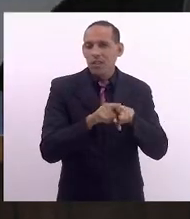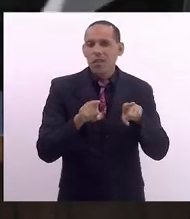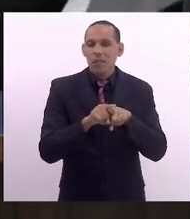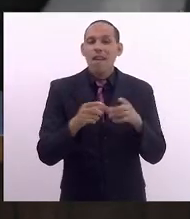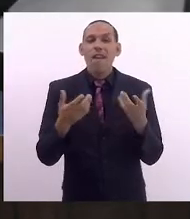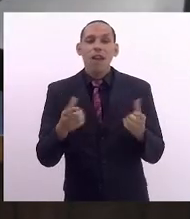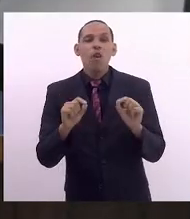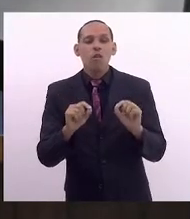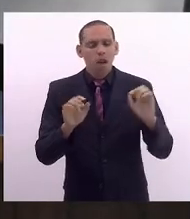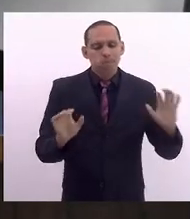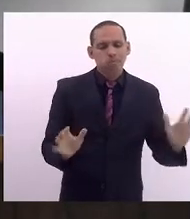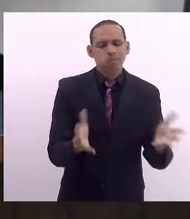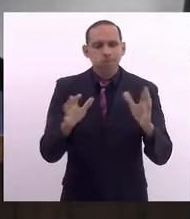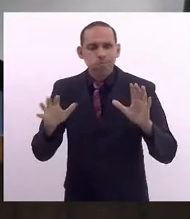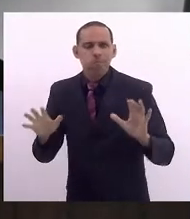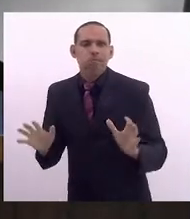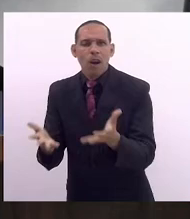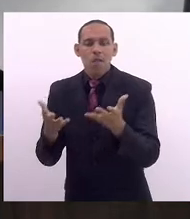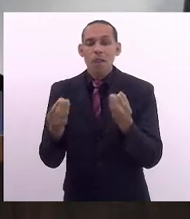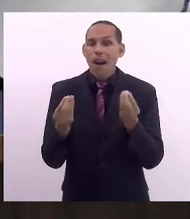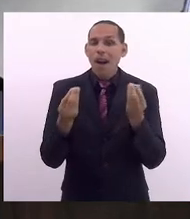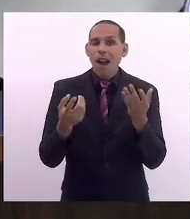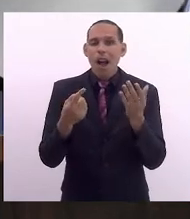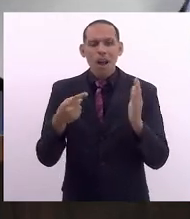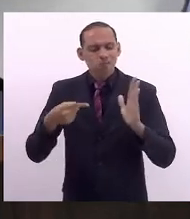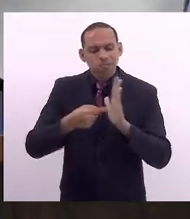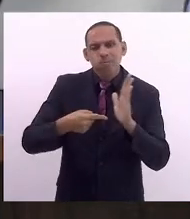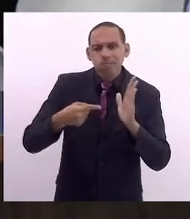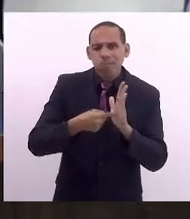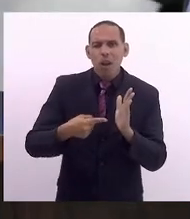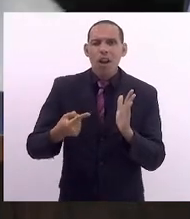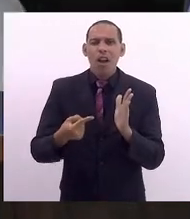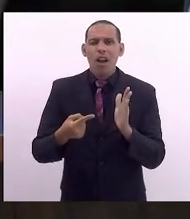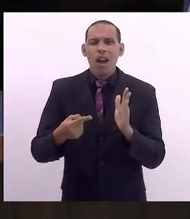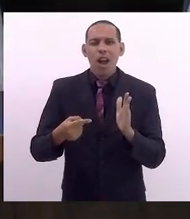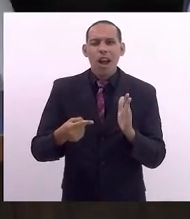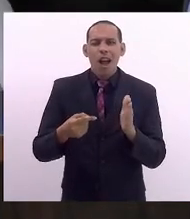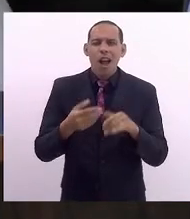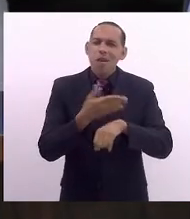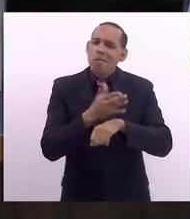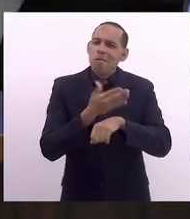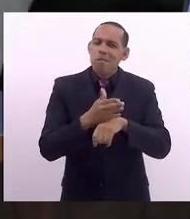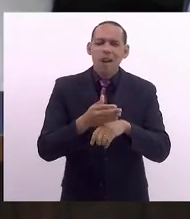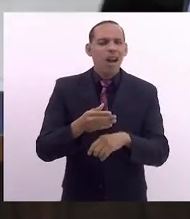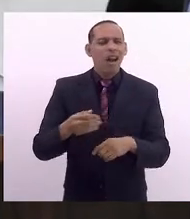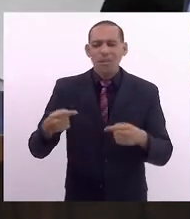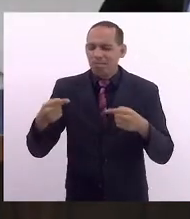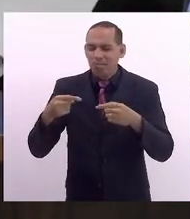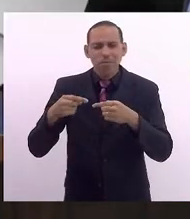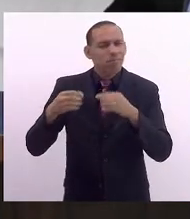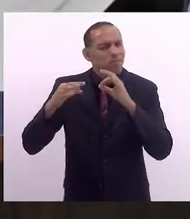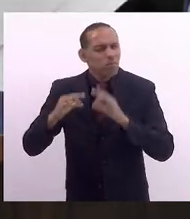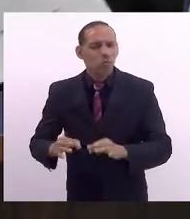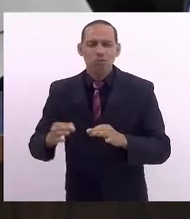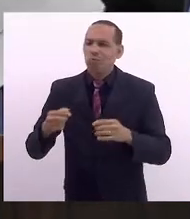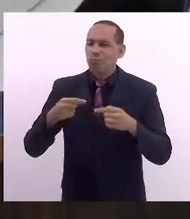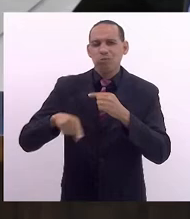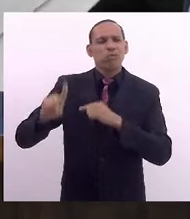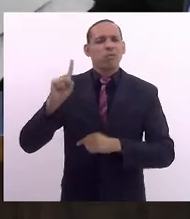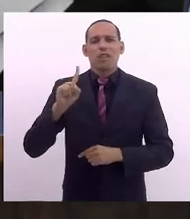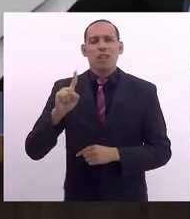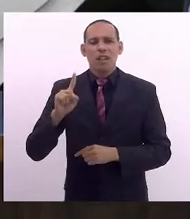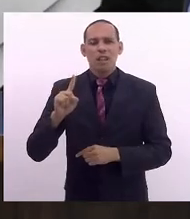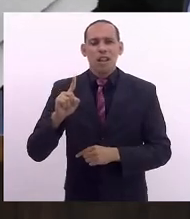e encampar essa campanha para denunciar o quanto que essa prática é injusta e persegue, né,